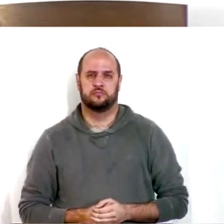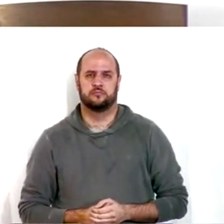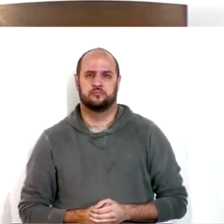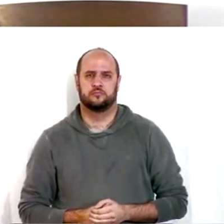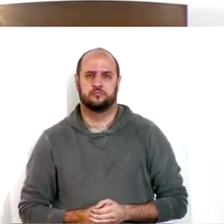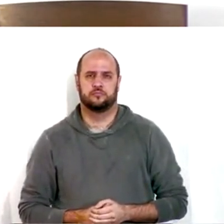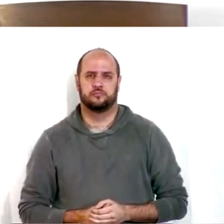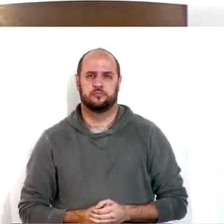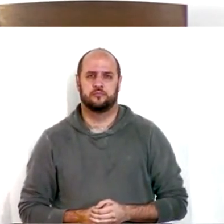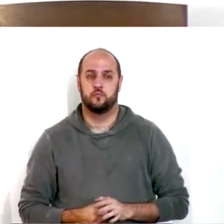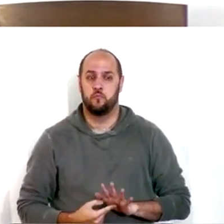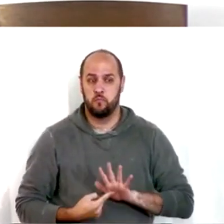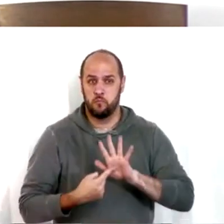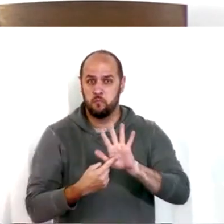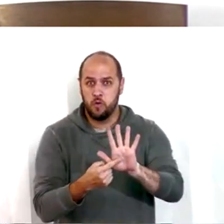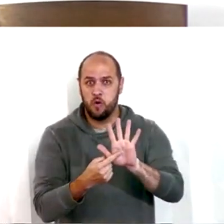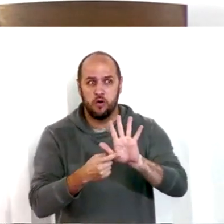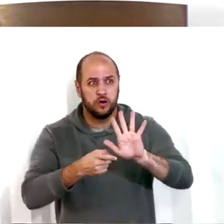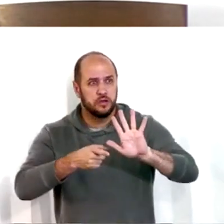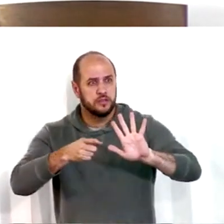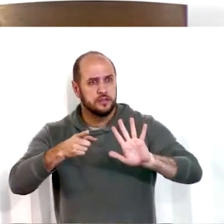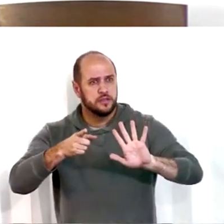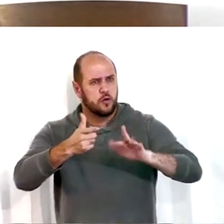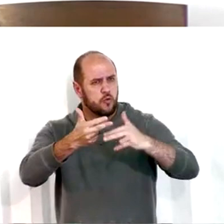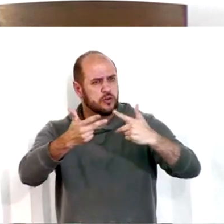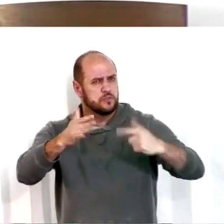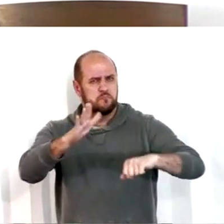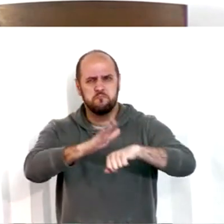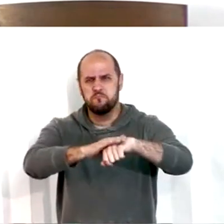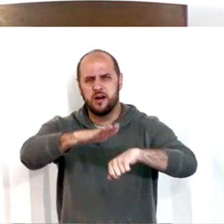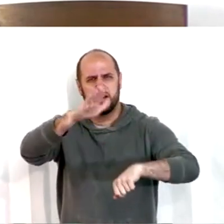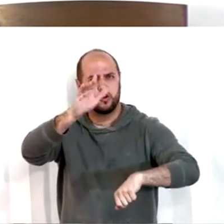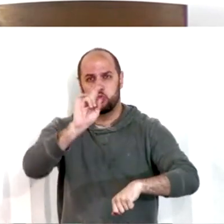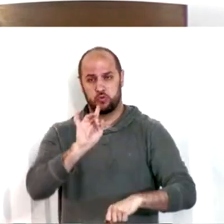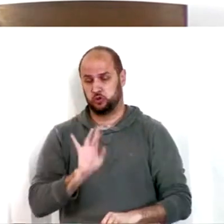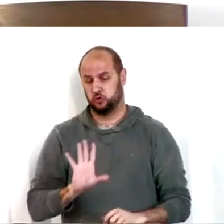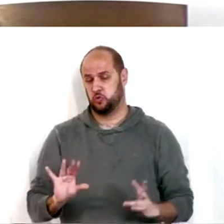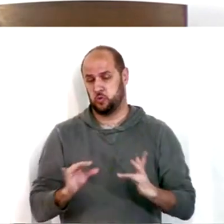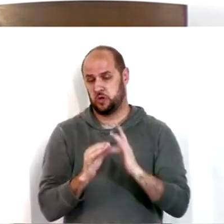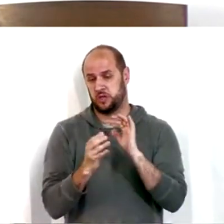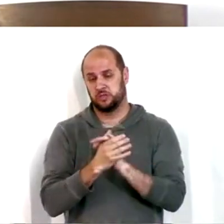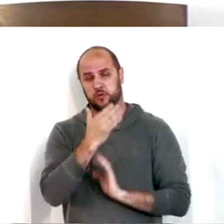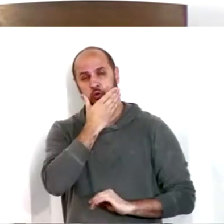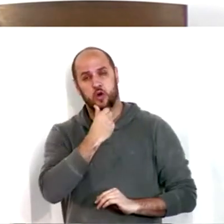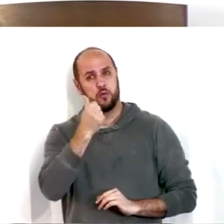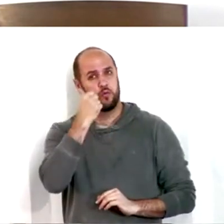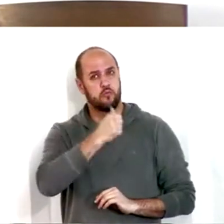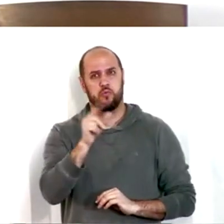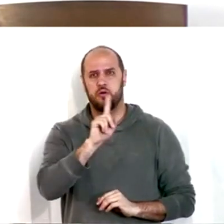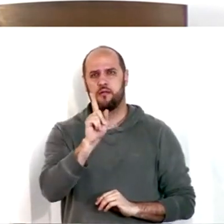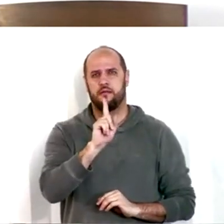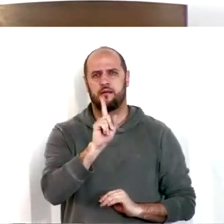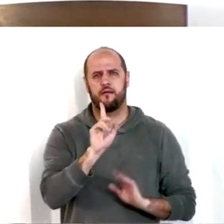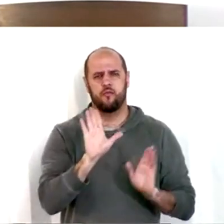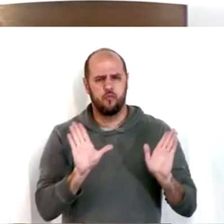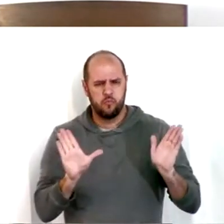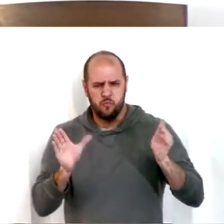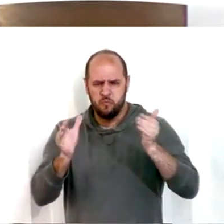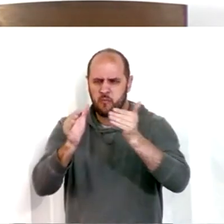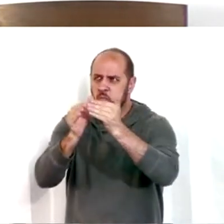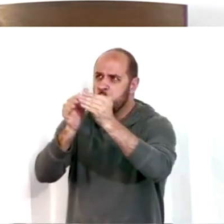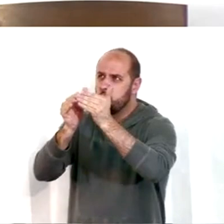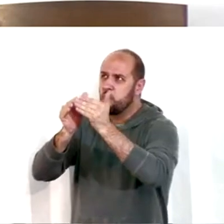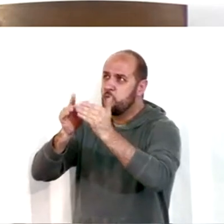Ele aponta para algo muito maior do que o casamento de um homem com uma mulher. Ele aponta para o